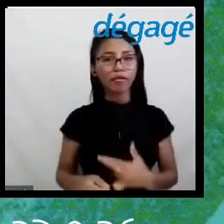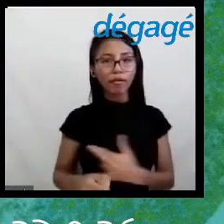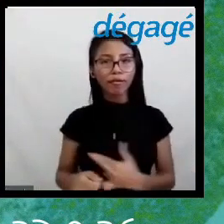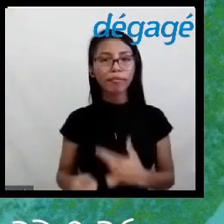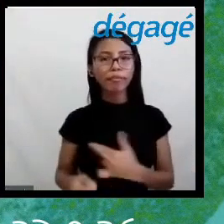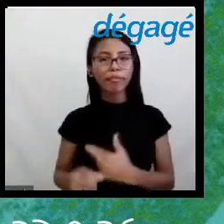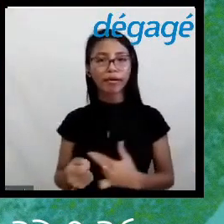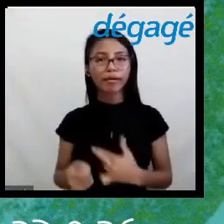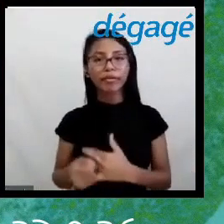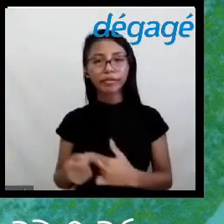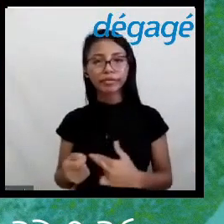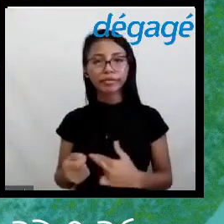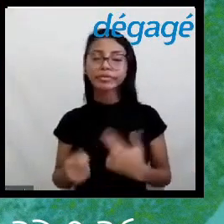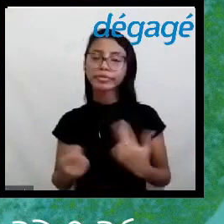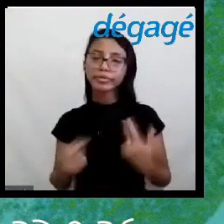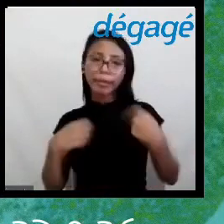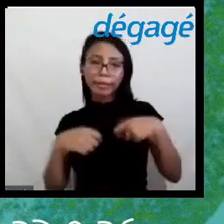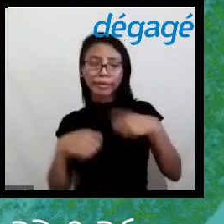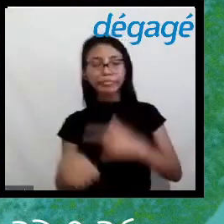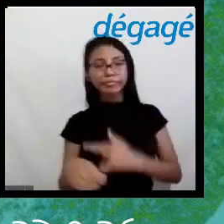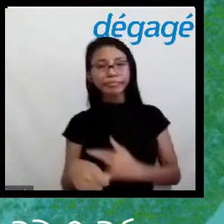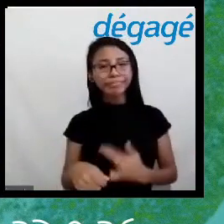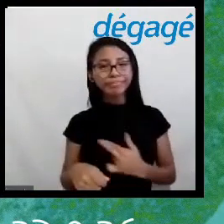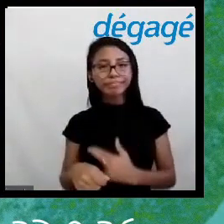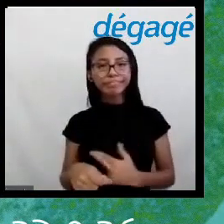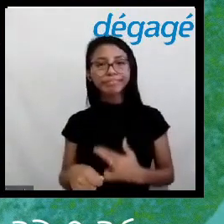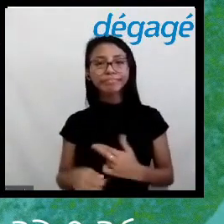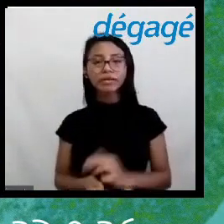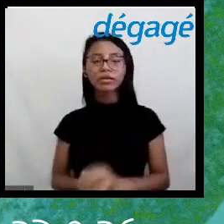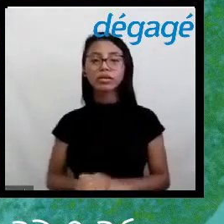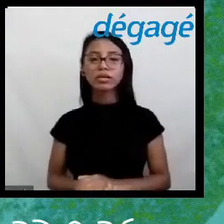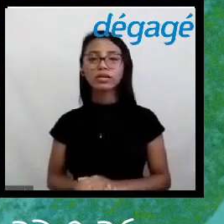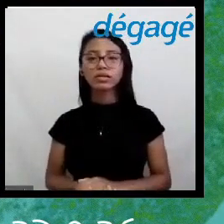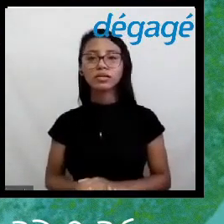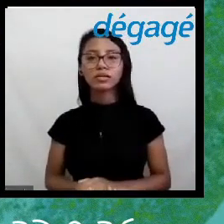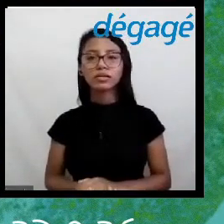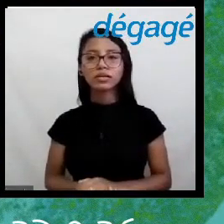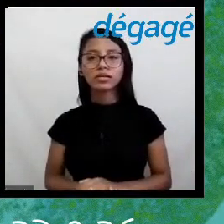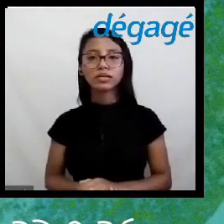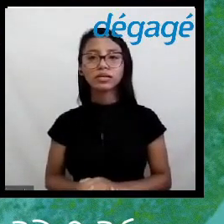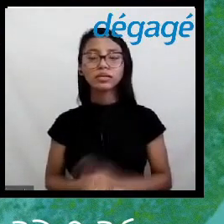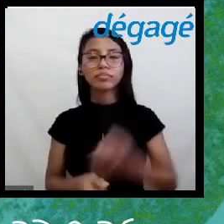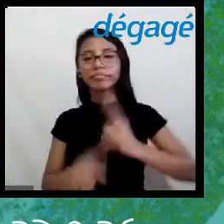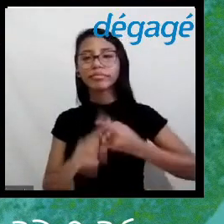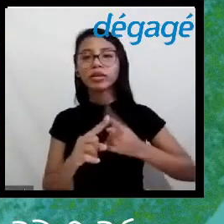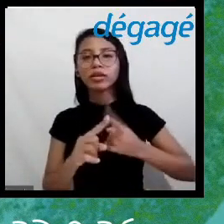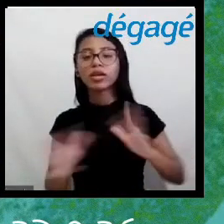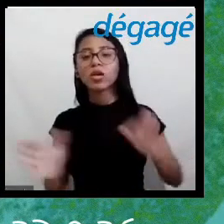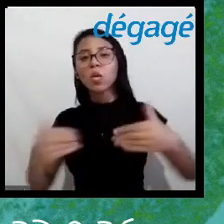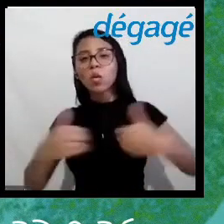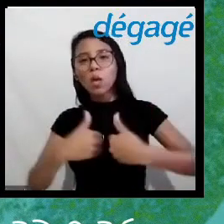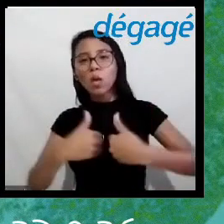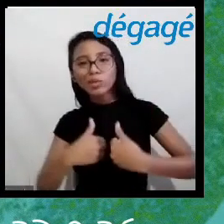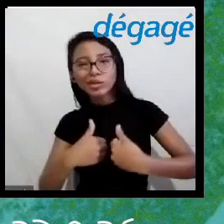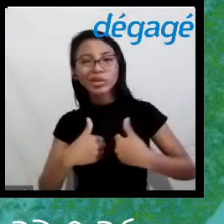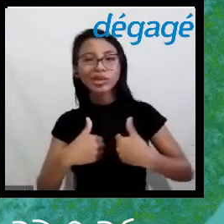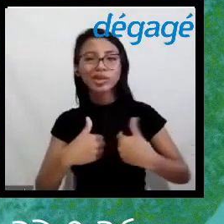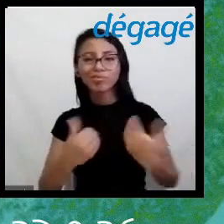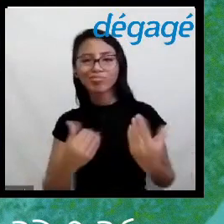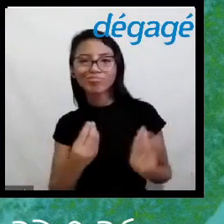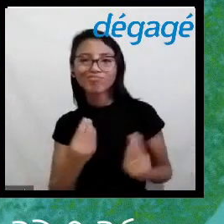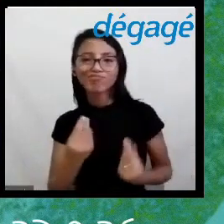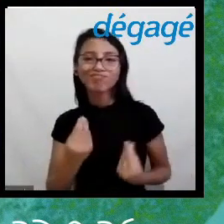Muita gente, às vezes, confunde o autista e existem mitos, né? De que